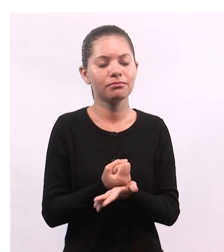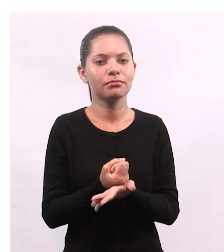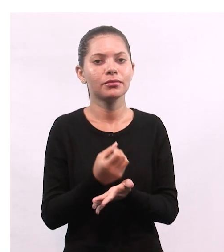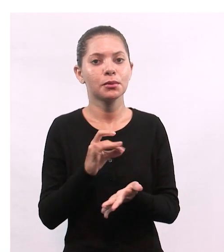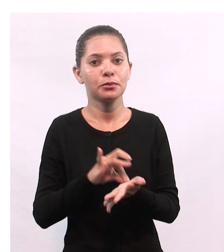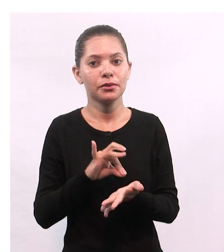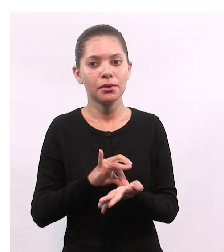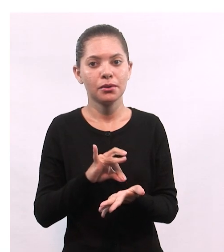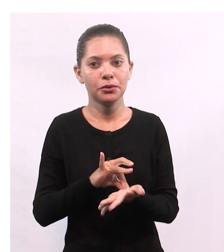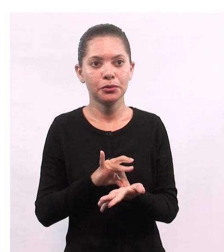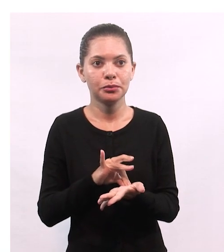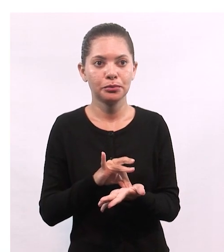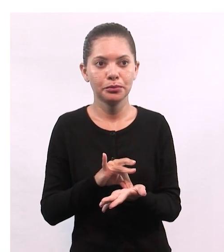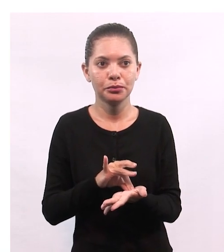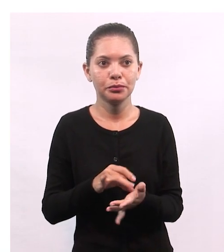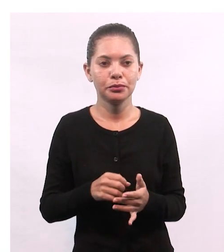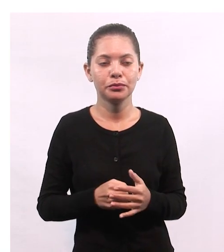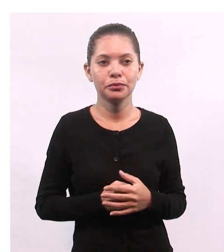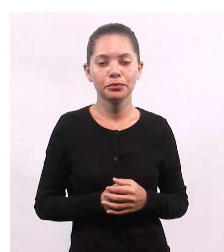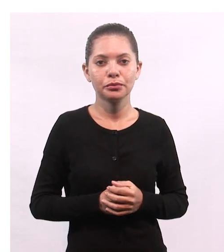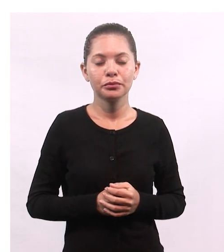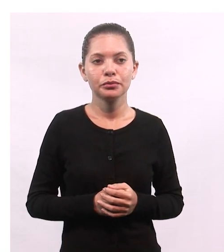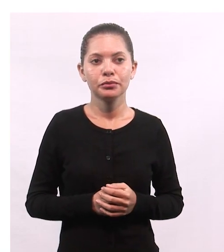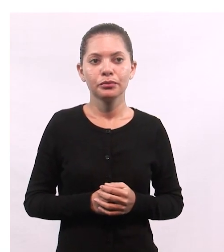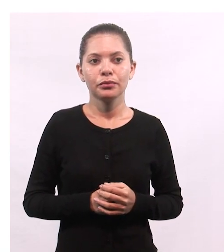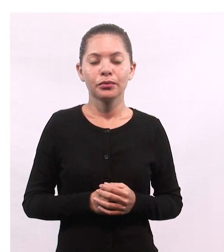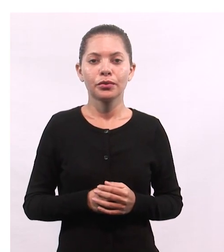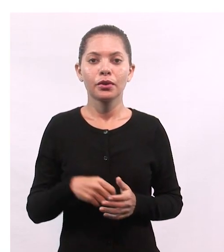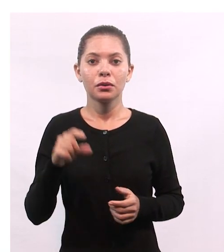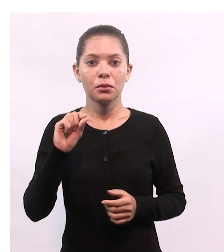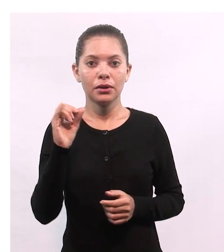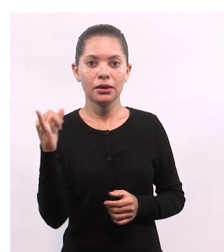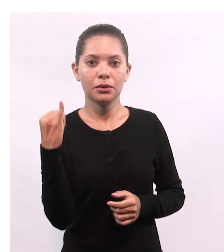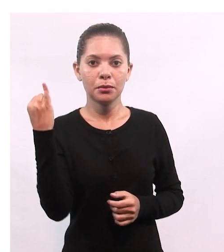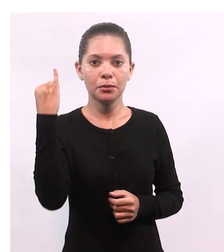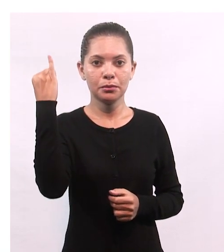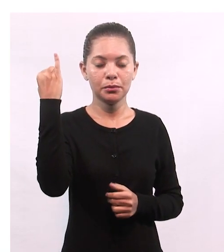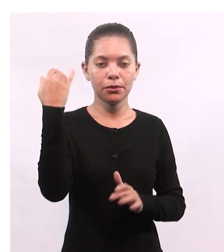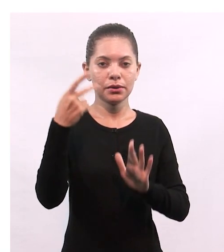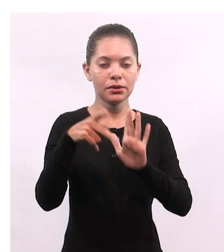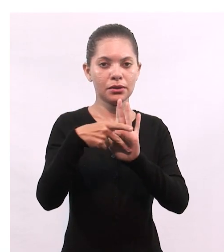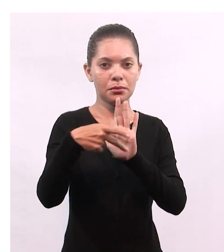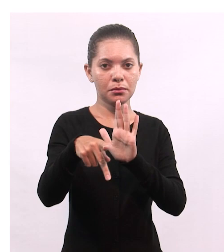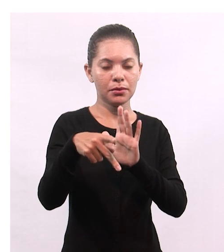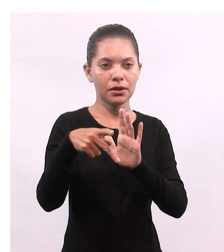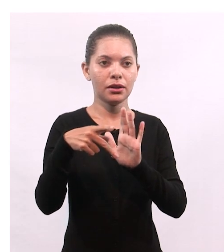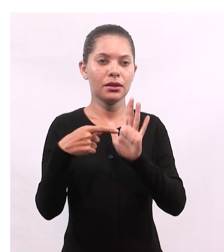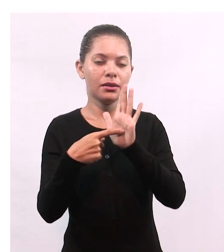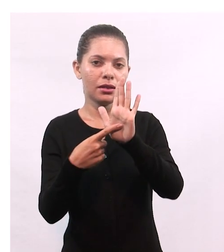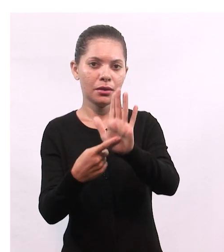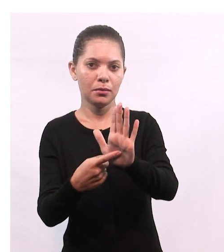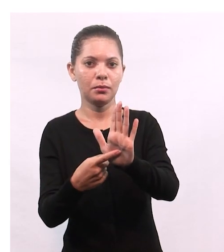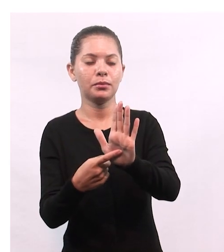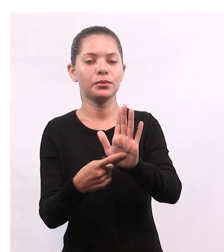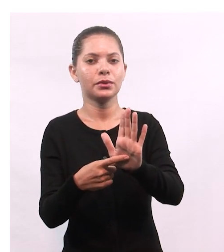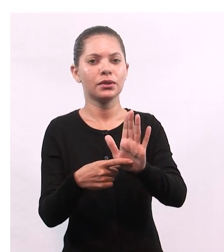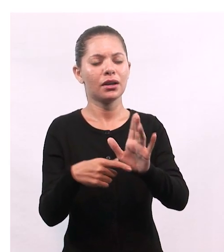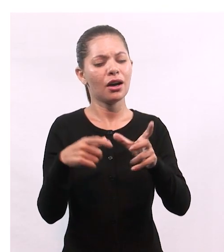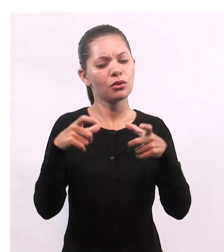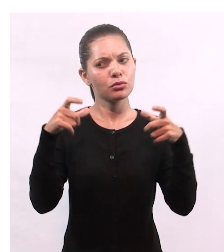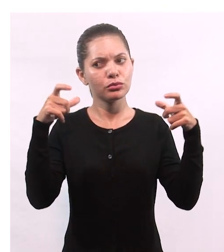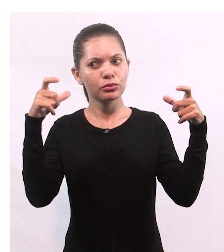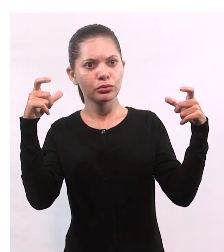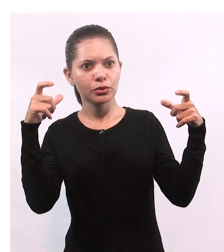verdade. Já uma proposição, quando ela assume uma relevância para fazer uma